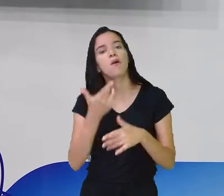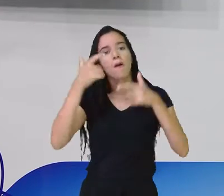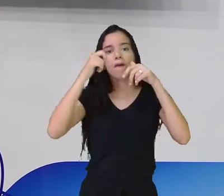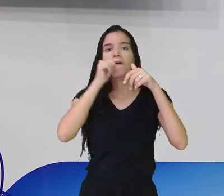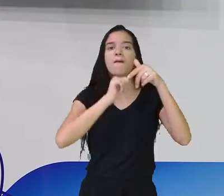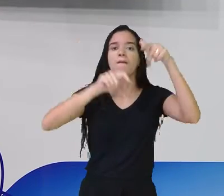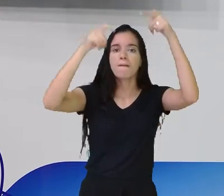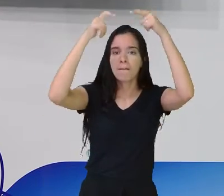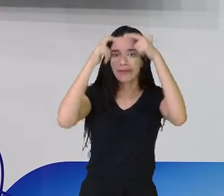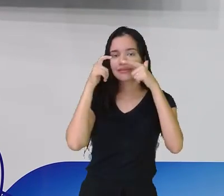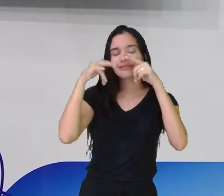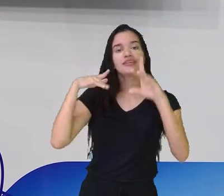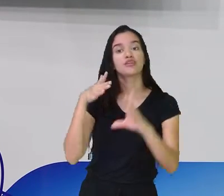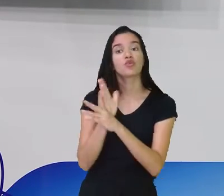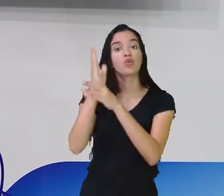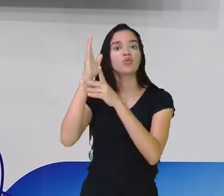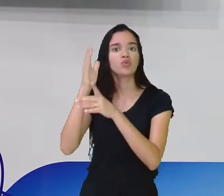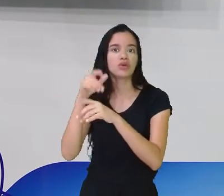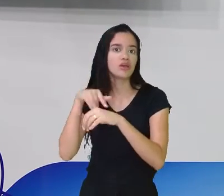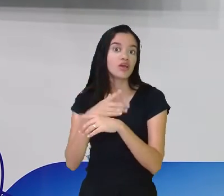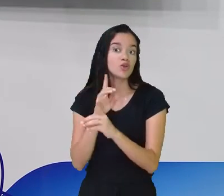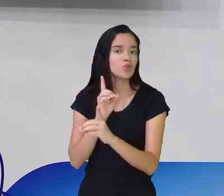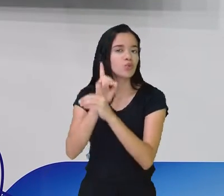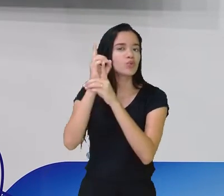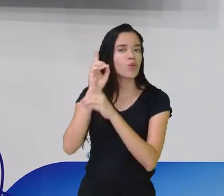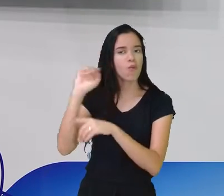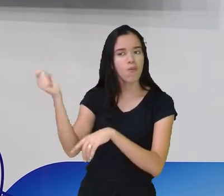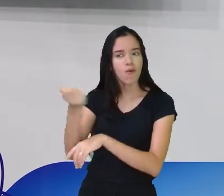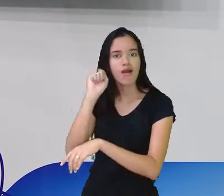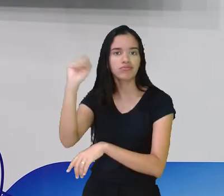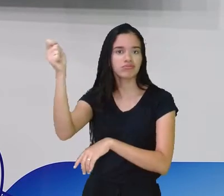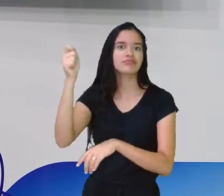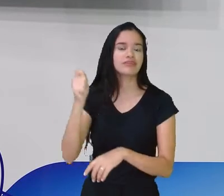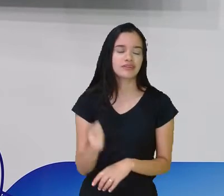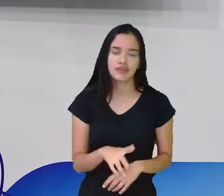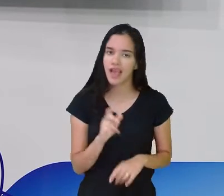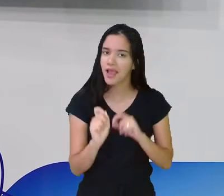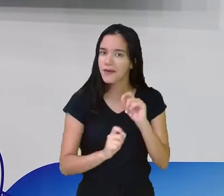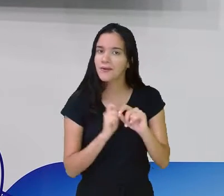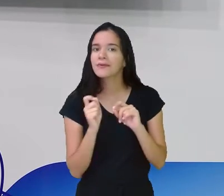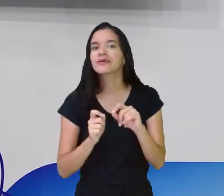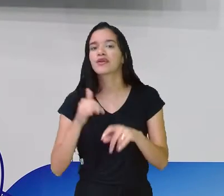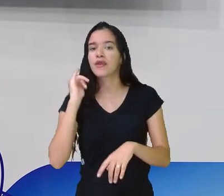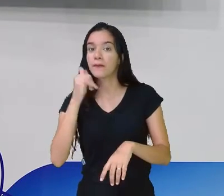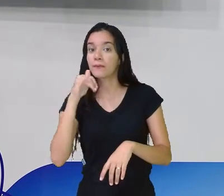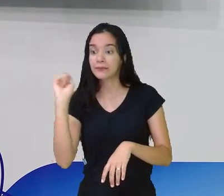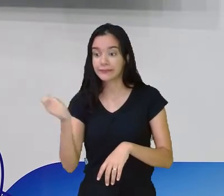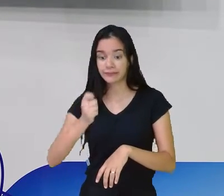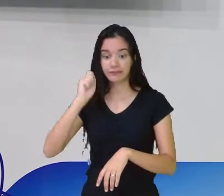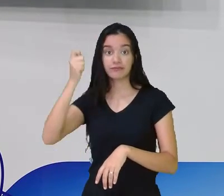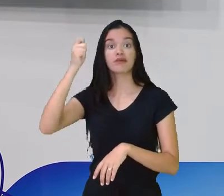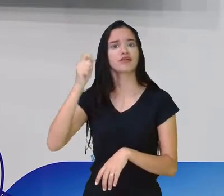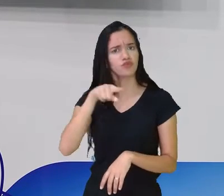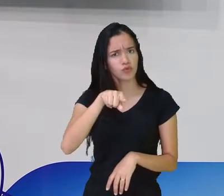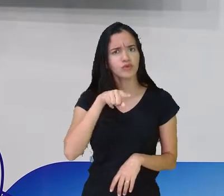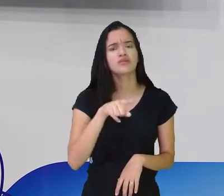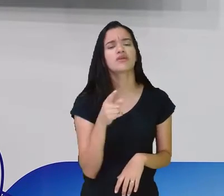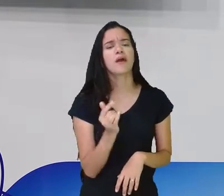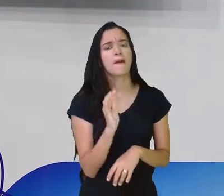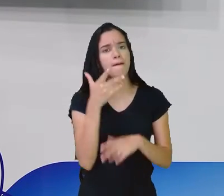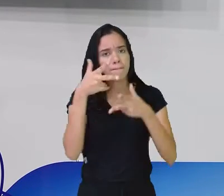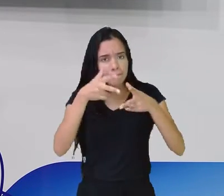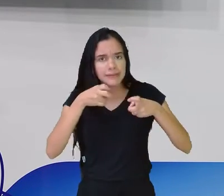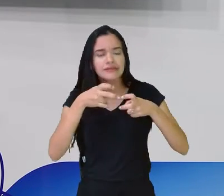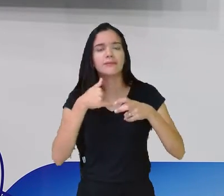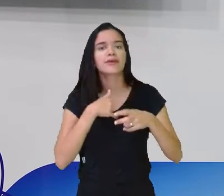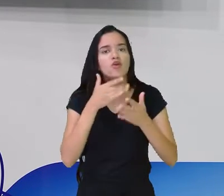princesa, encontrou uma fadinha. Você, epa, é um conto de fadas, porque você já percebeu. Se eu